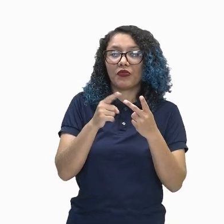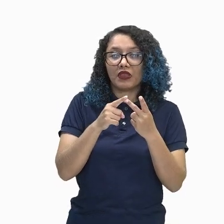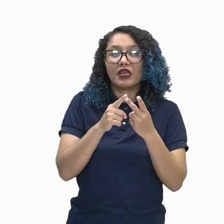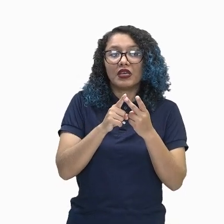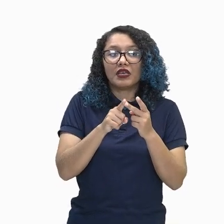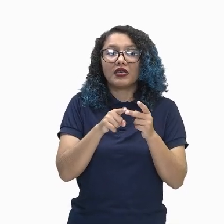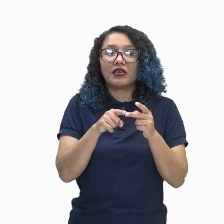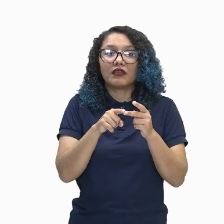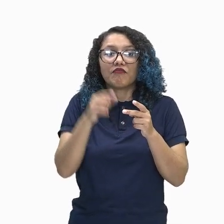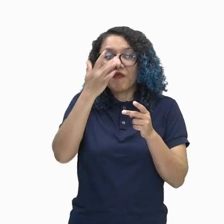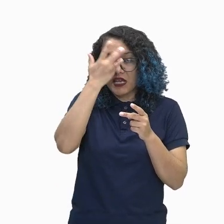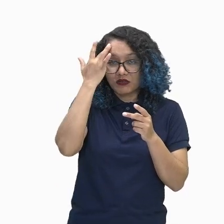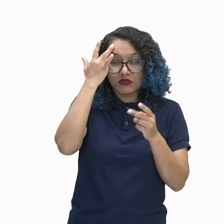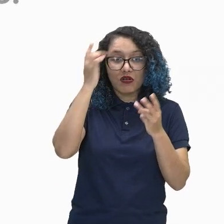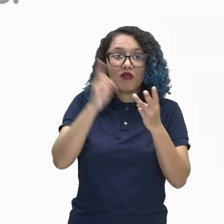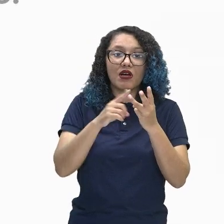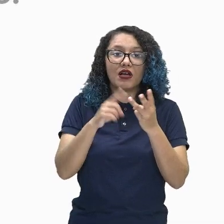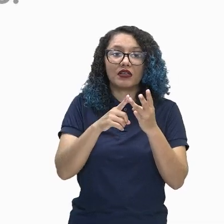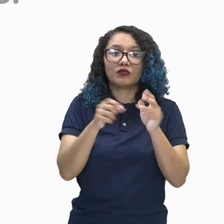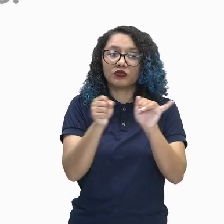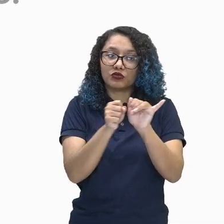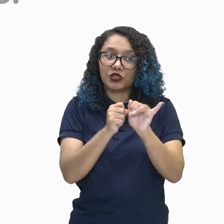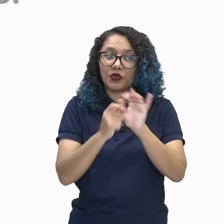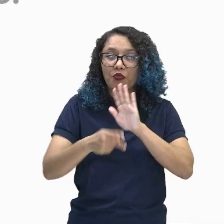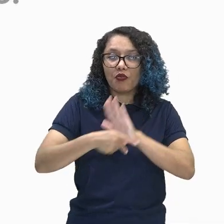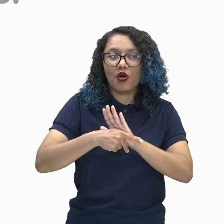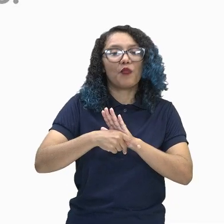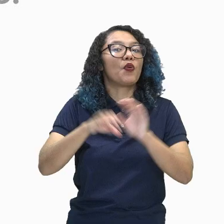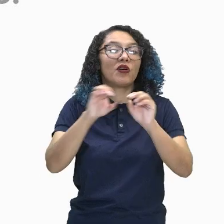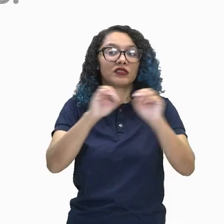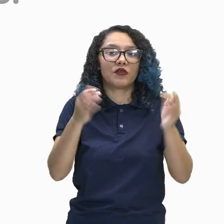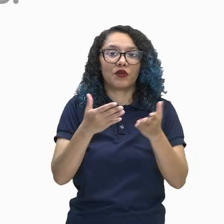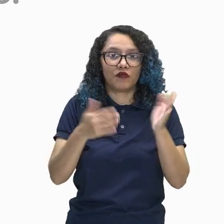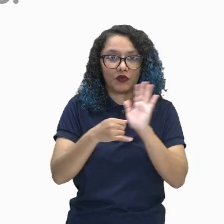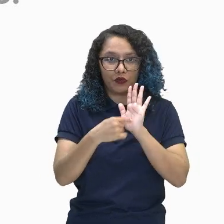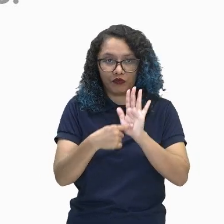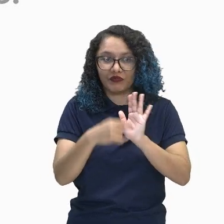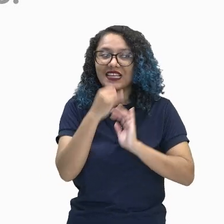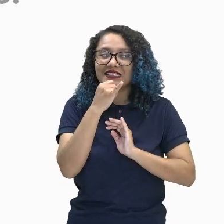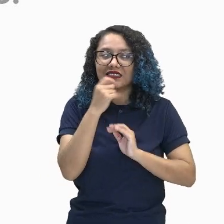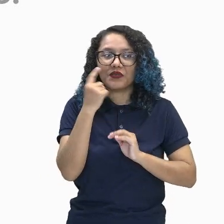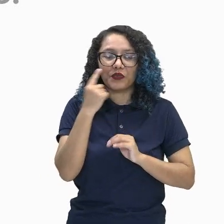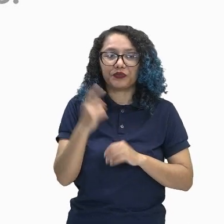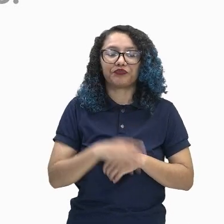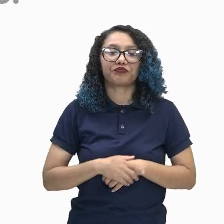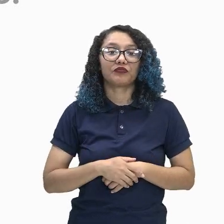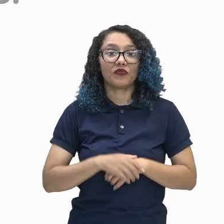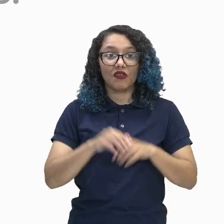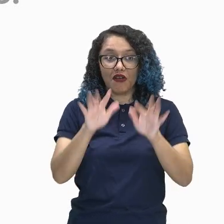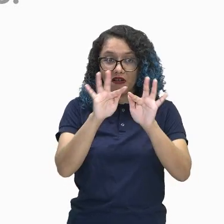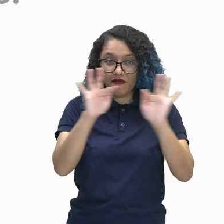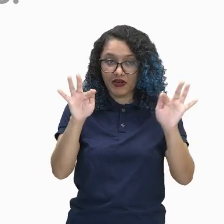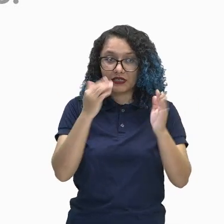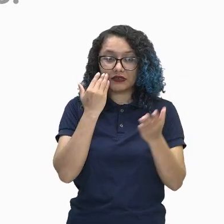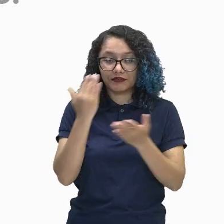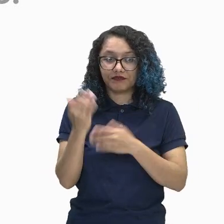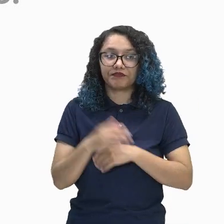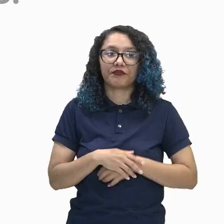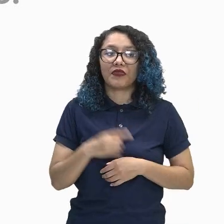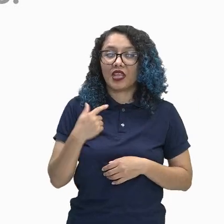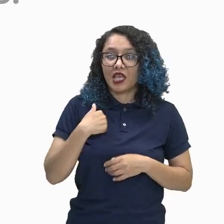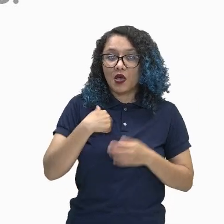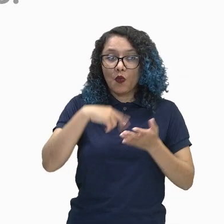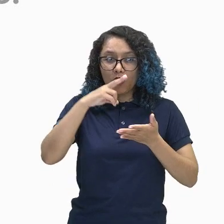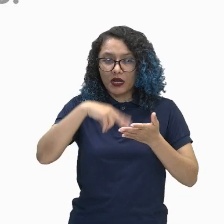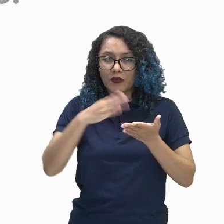oração. E aí, claro, vamos ao exemplo. Eu li o livro de José Saramago. Observe, destacado em